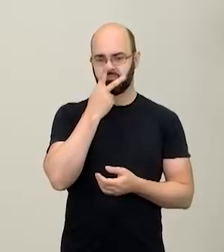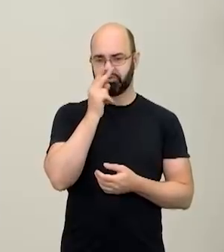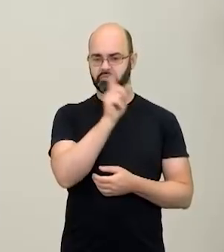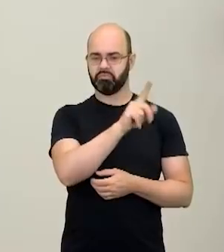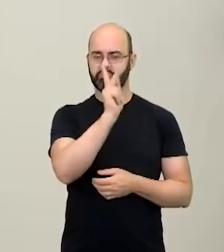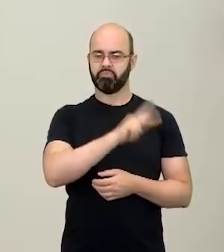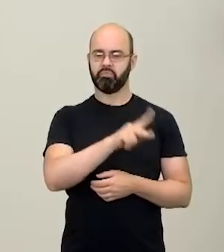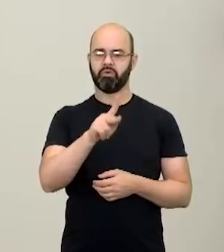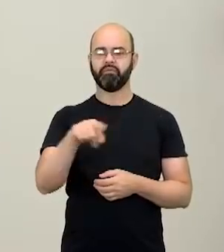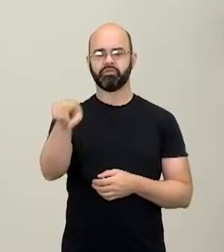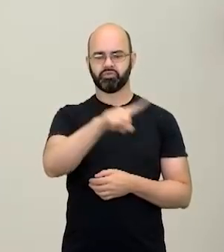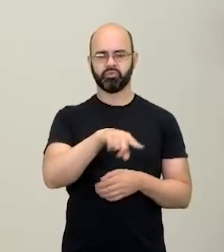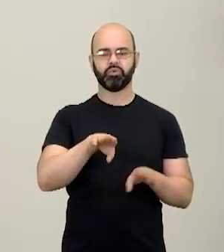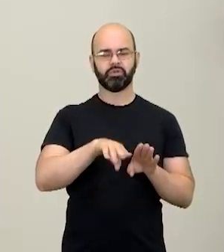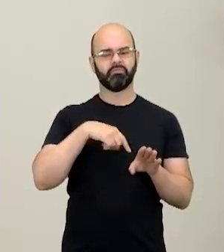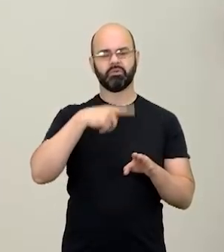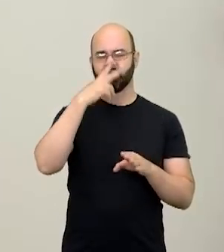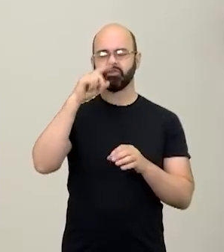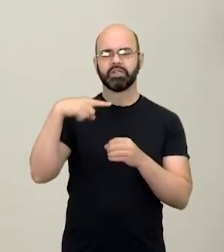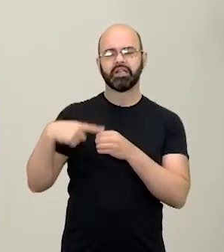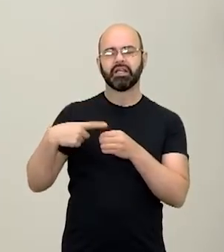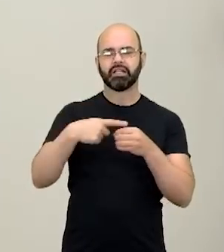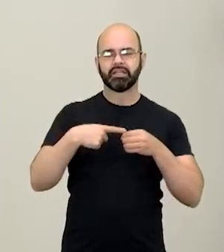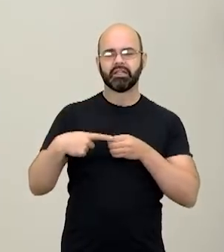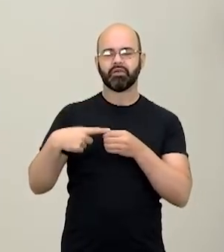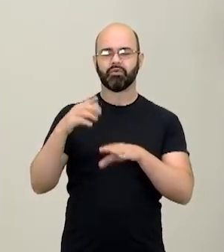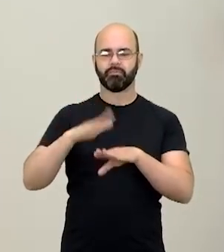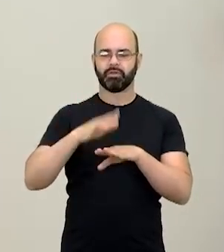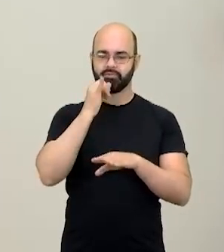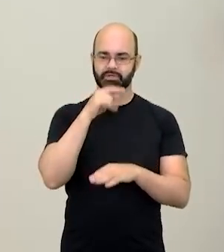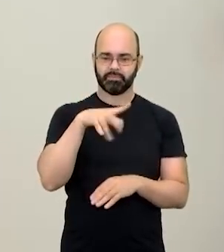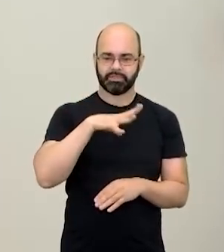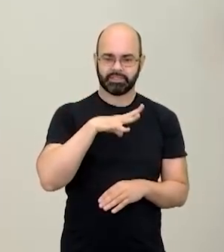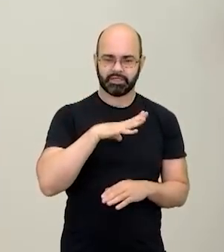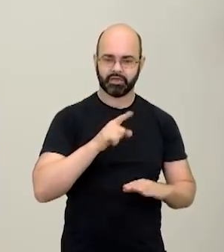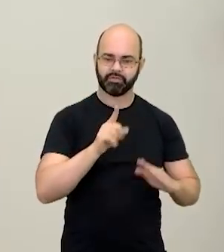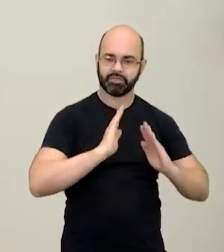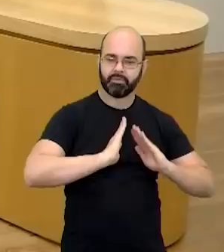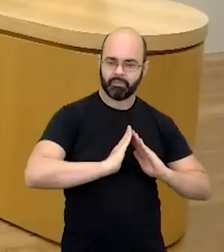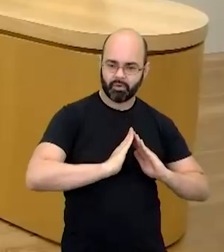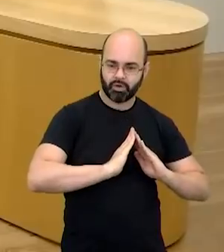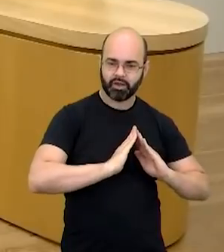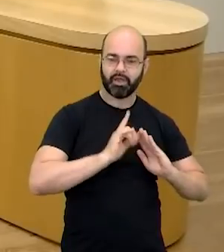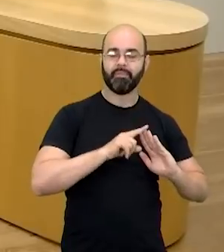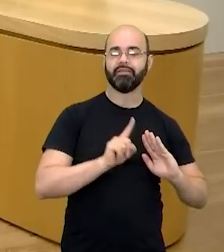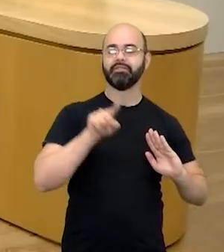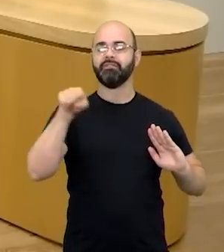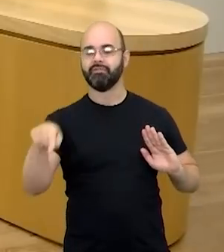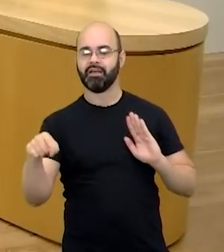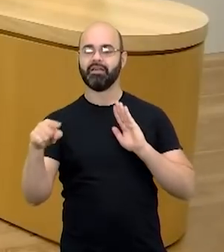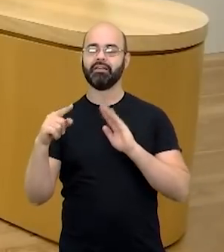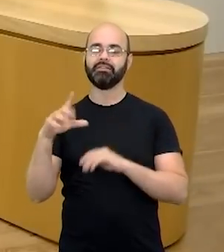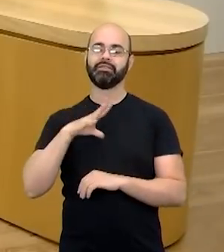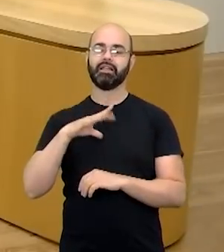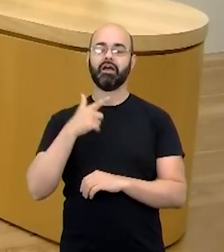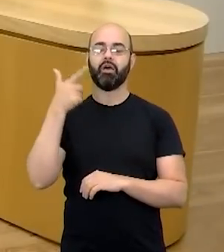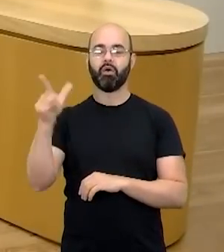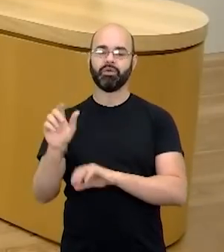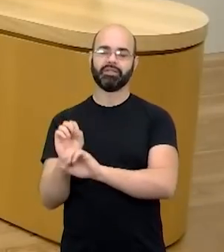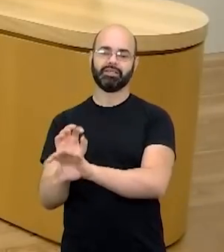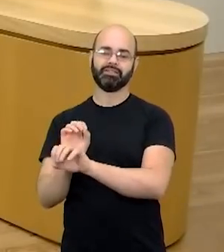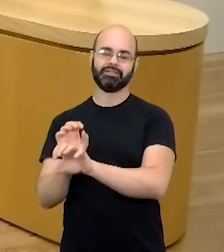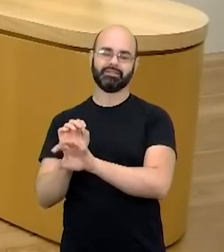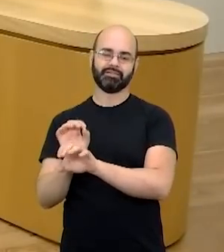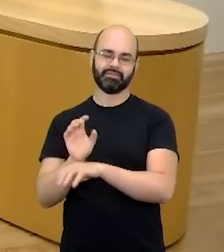professores, acho que o interior tem mais isso. Que às vezes você mora em uma cidade e você dá aula em outra cidade, né? Aqui na